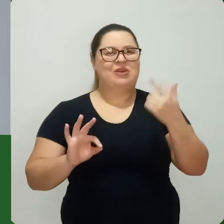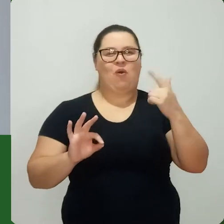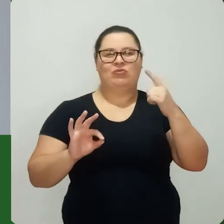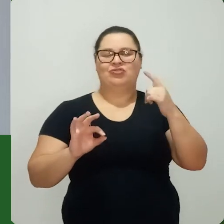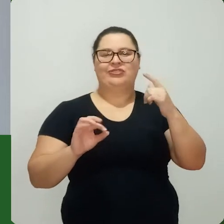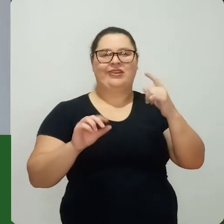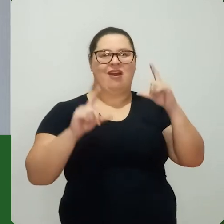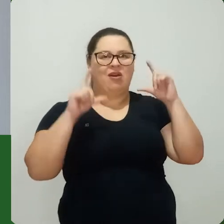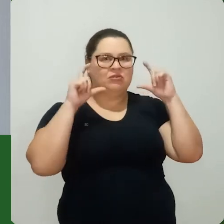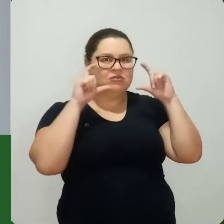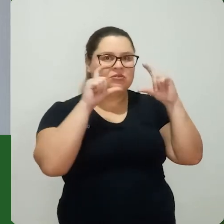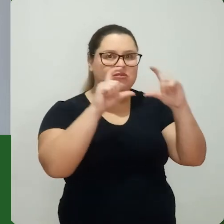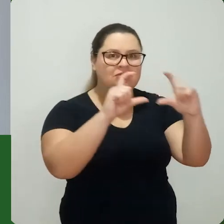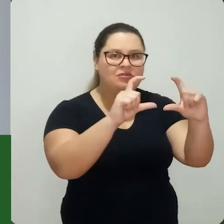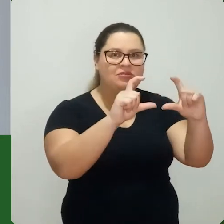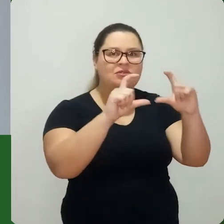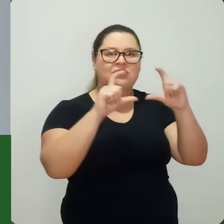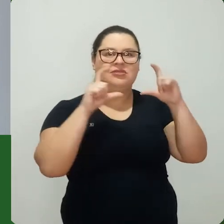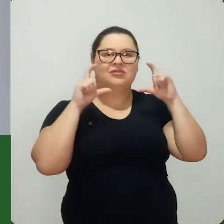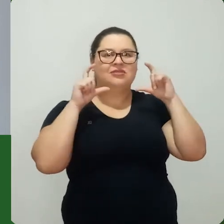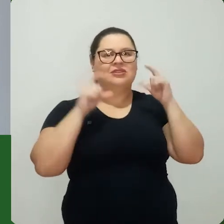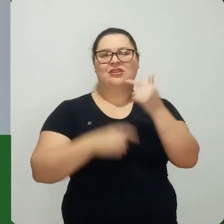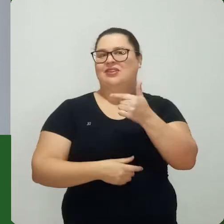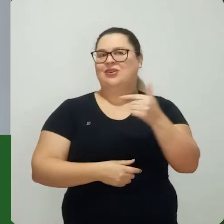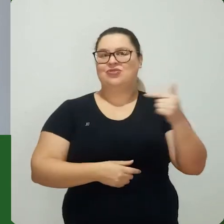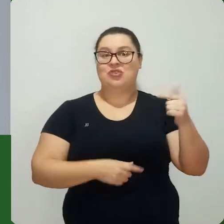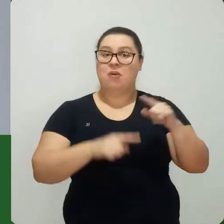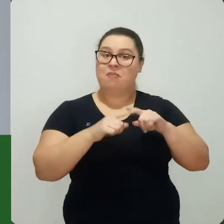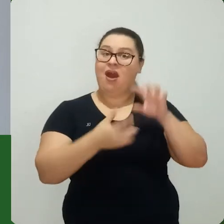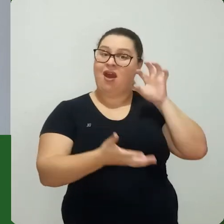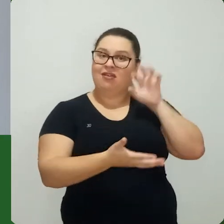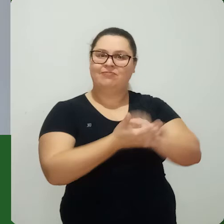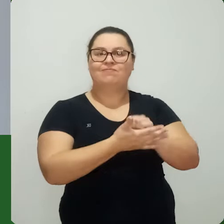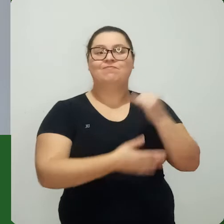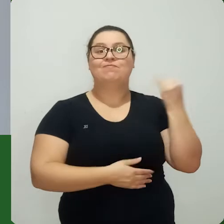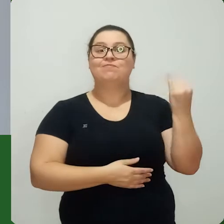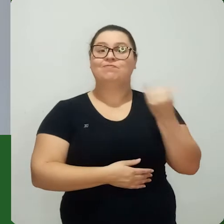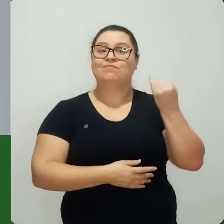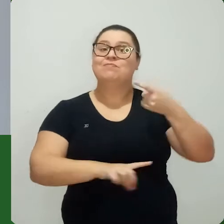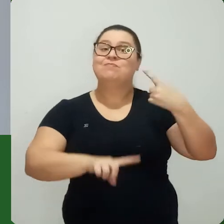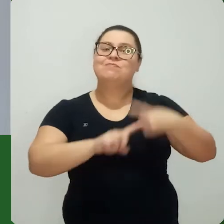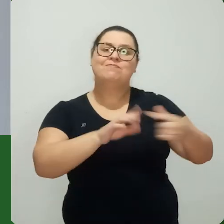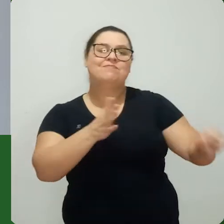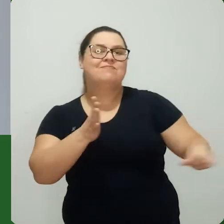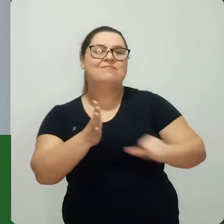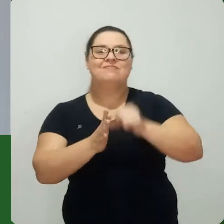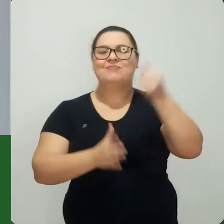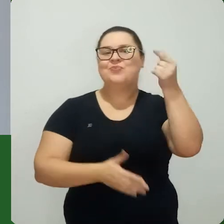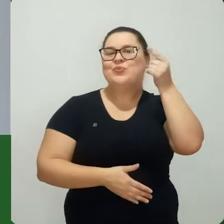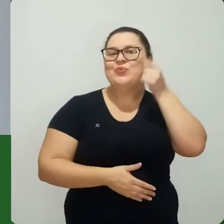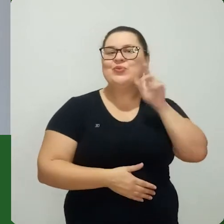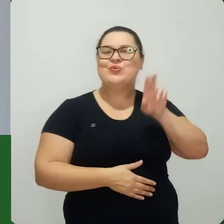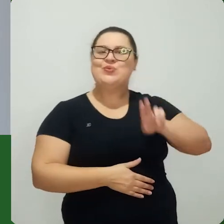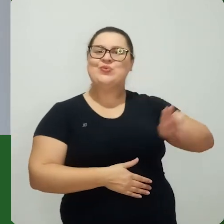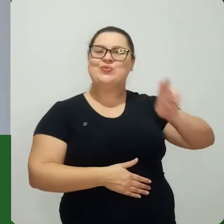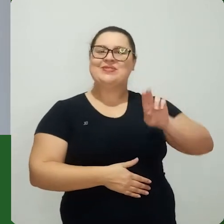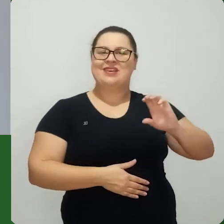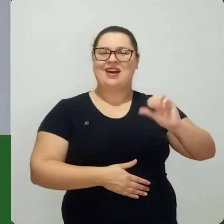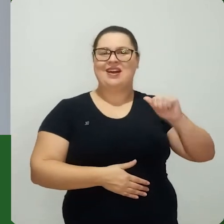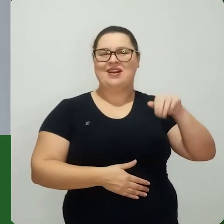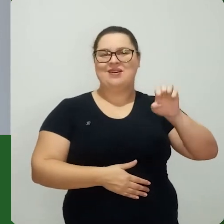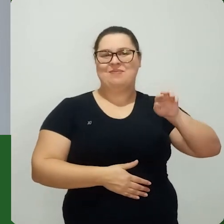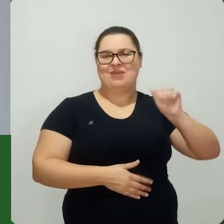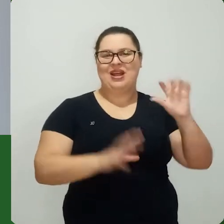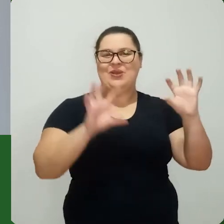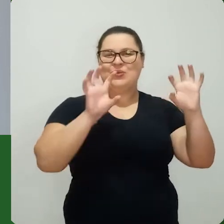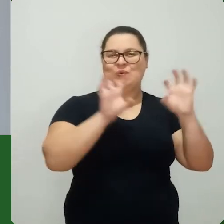importante porque foi a primeira vez que se conseguiu realmente usar o princípio da câmera escura para fazer de uma forma um pouco mais automática o registro de algo.